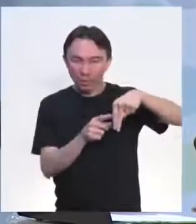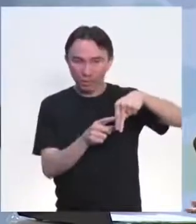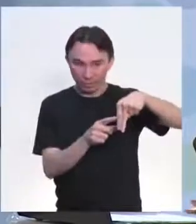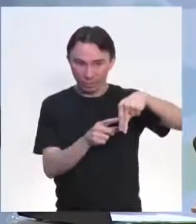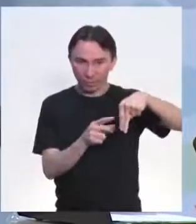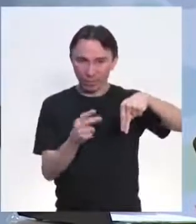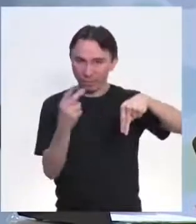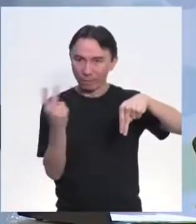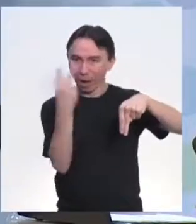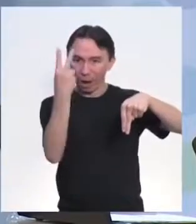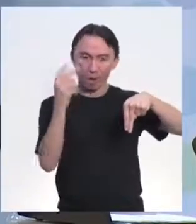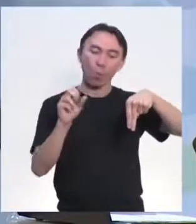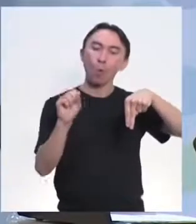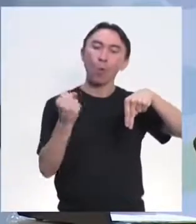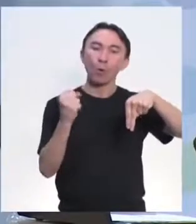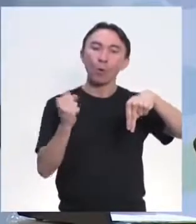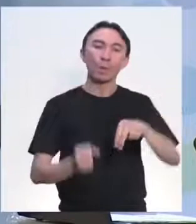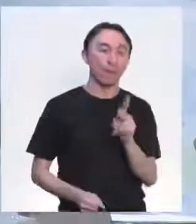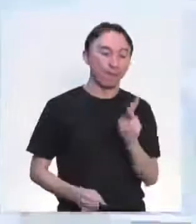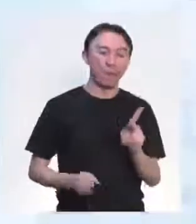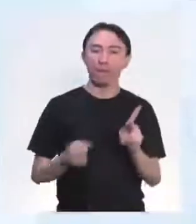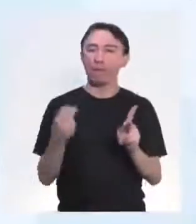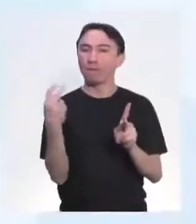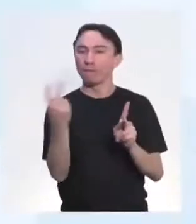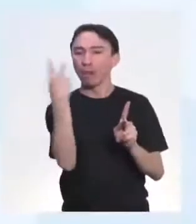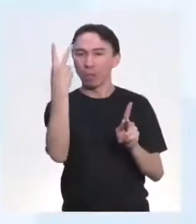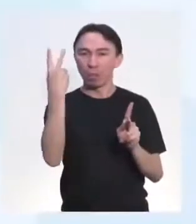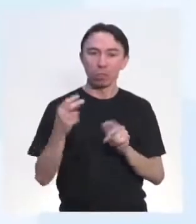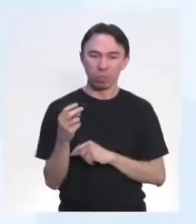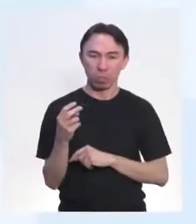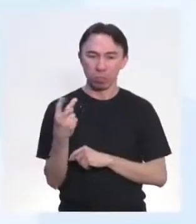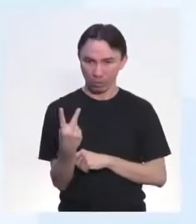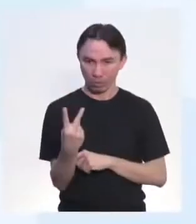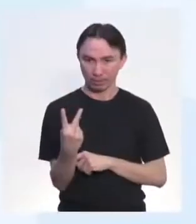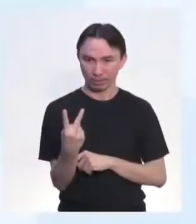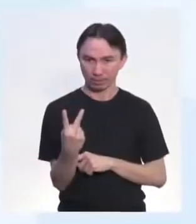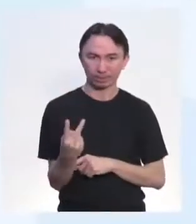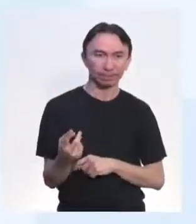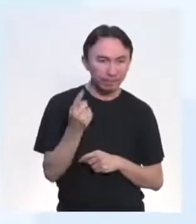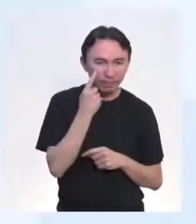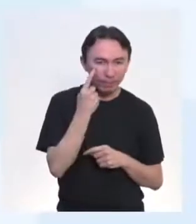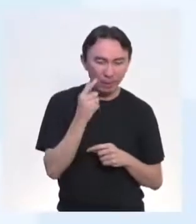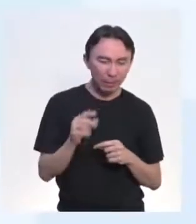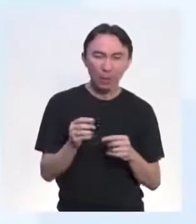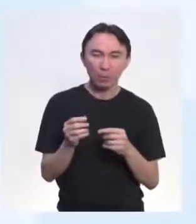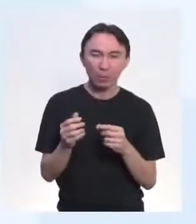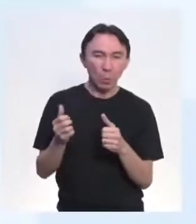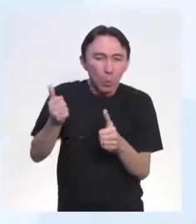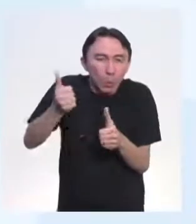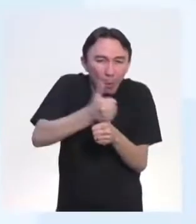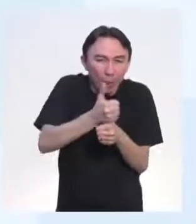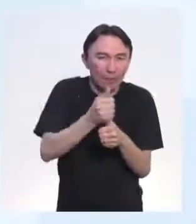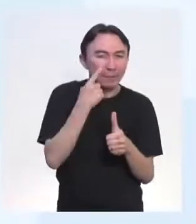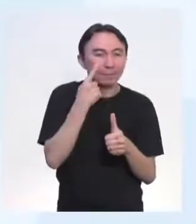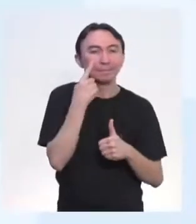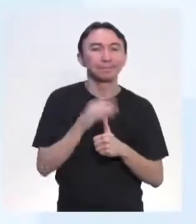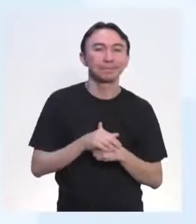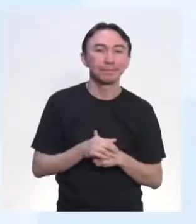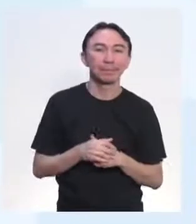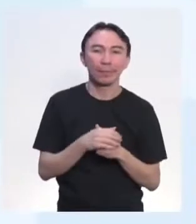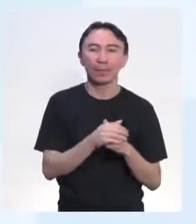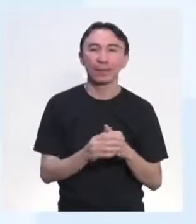e o nosso P valendo 2. Então, vamos substituir aqui na nossa expressão? Em cima,